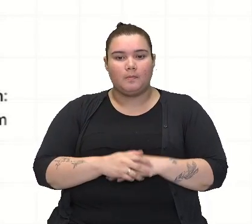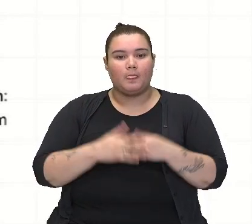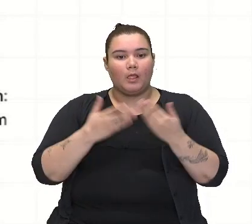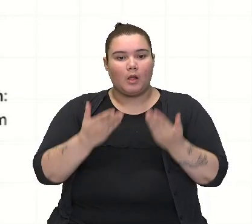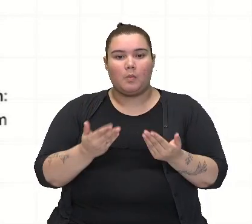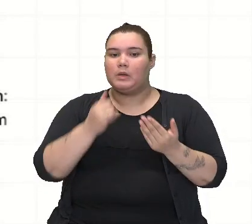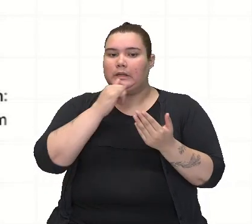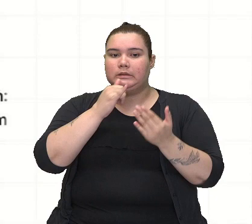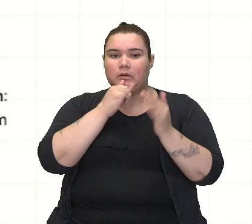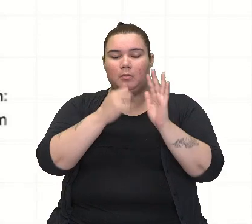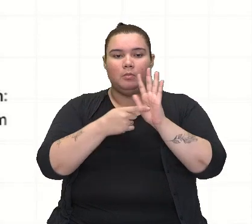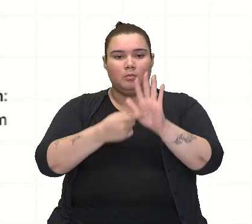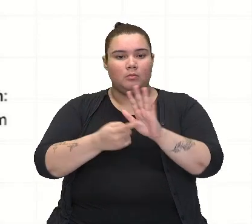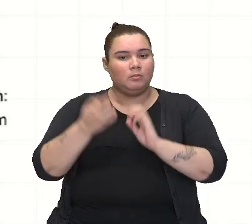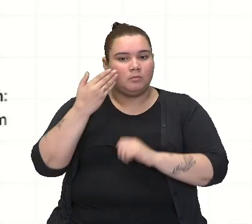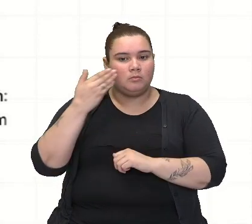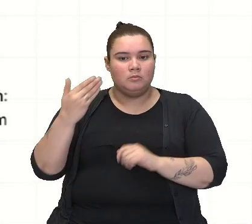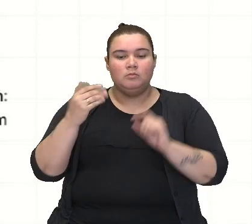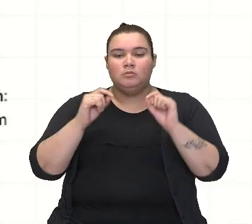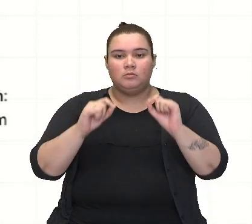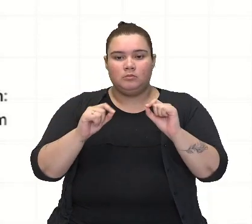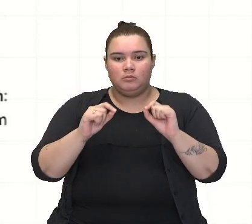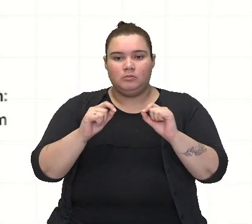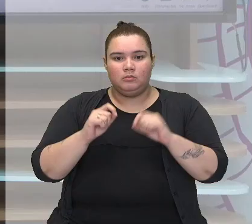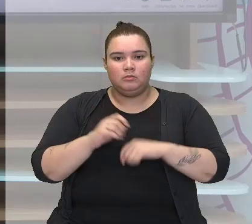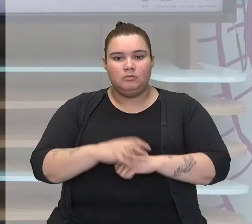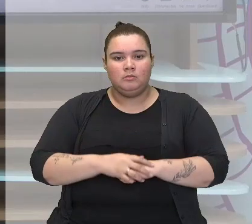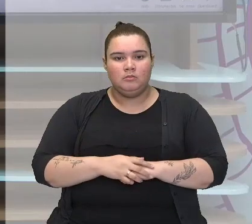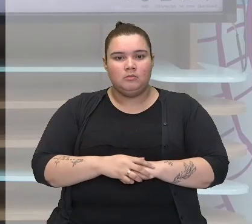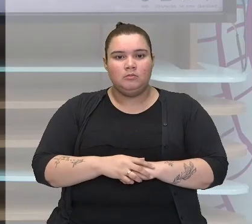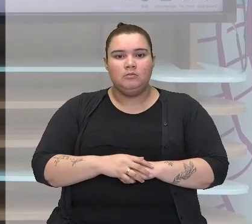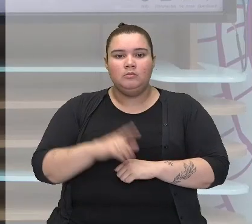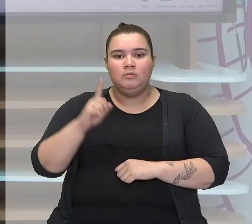estamos estabelecendo a questão